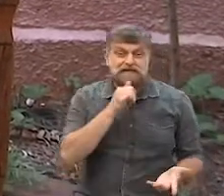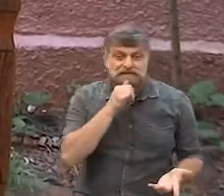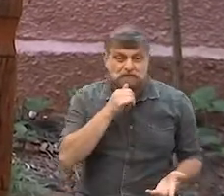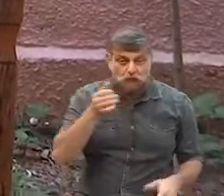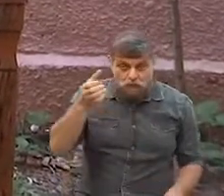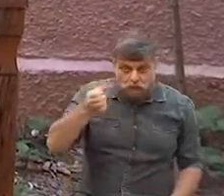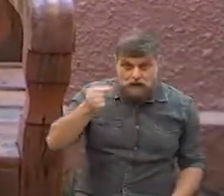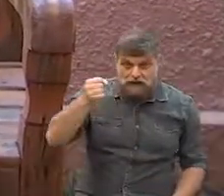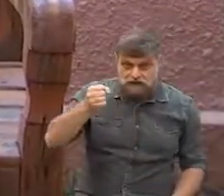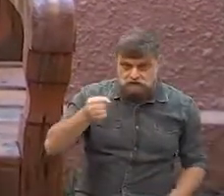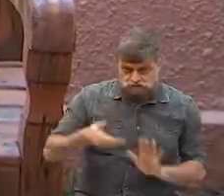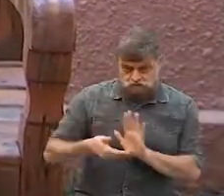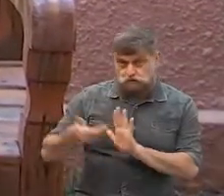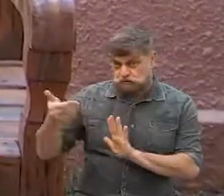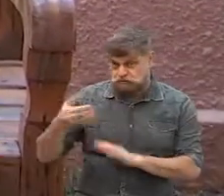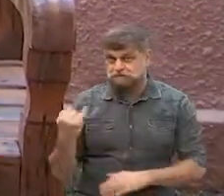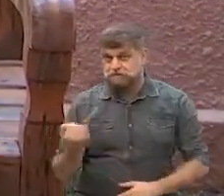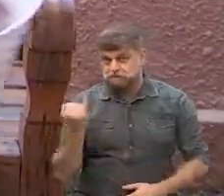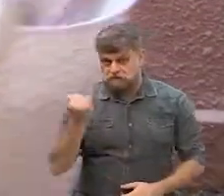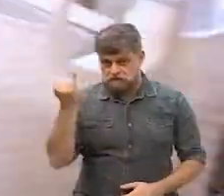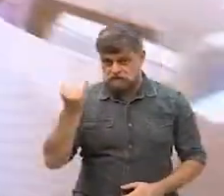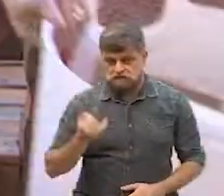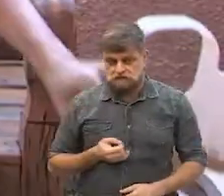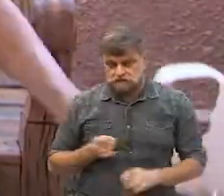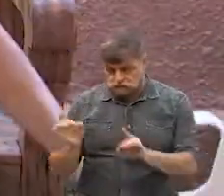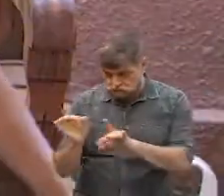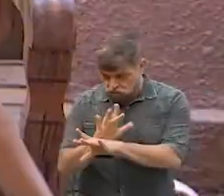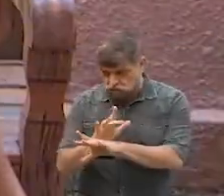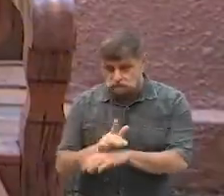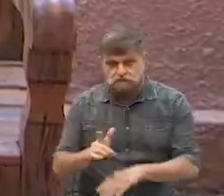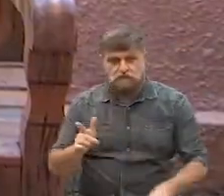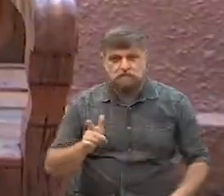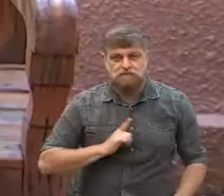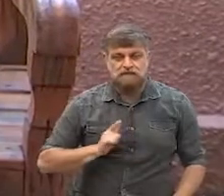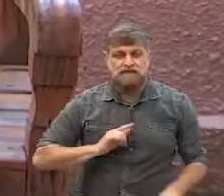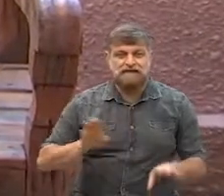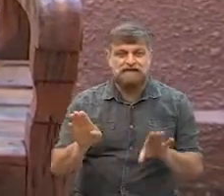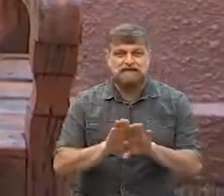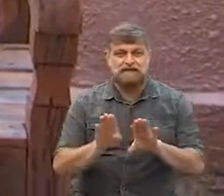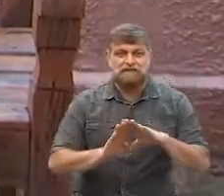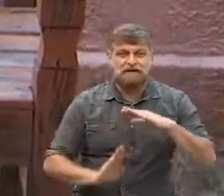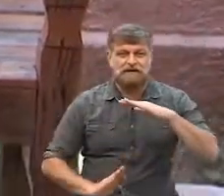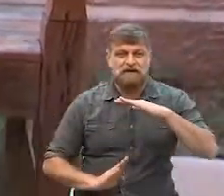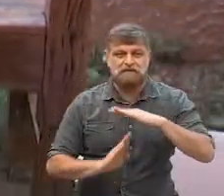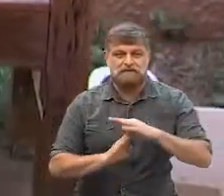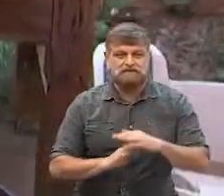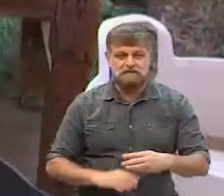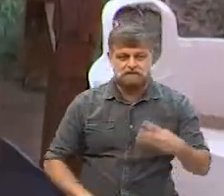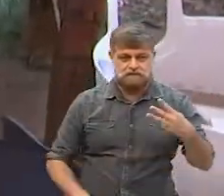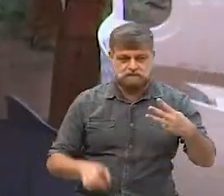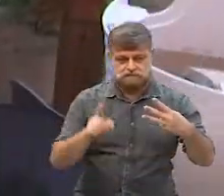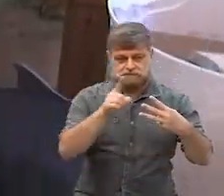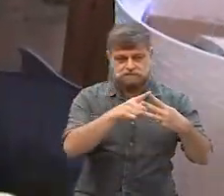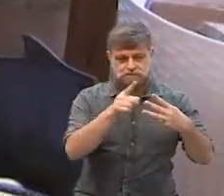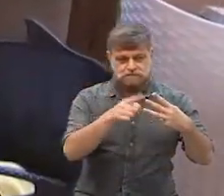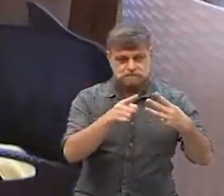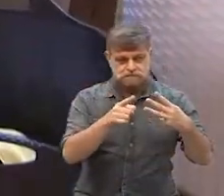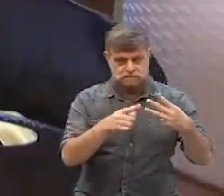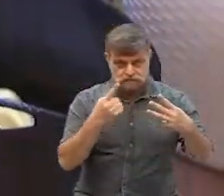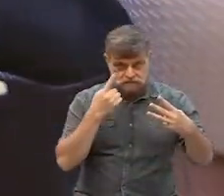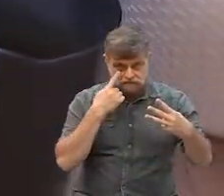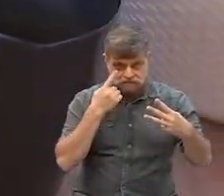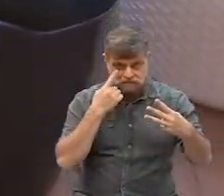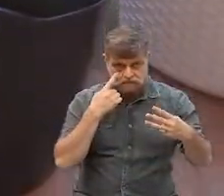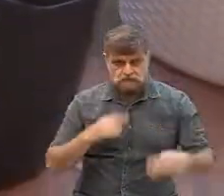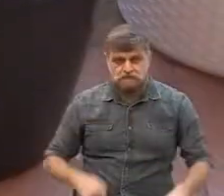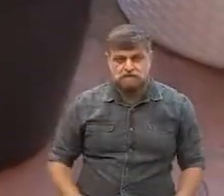exemplo, é importante. Feito isso, a gente vai ter uma limitação aqui com 3 itens que a gente está vendo aqui na minha frente.